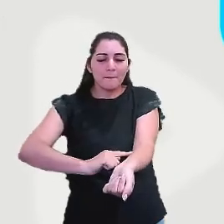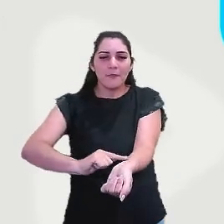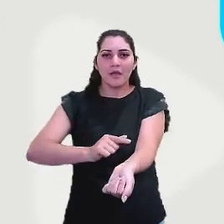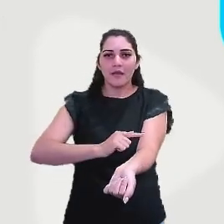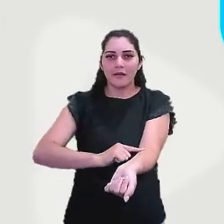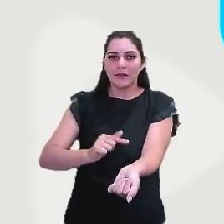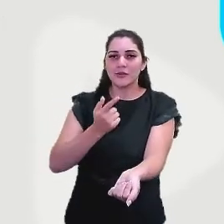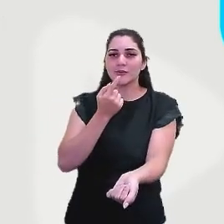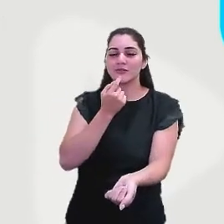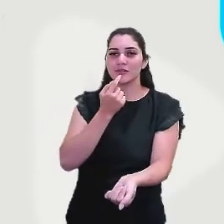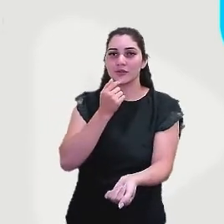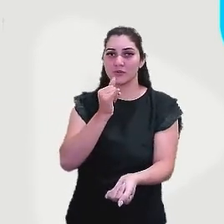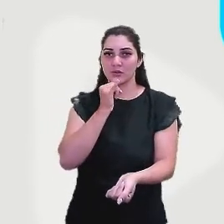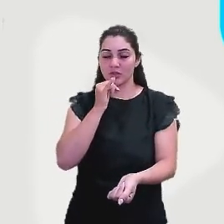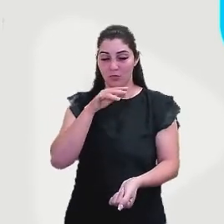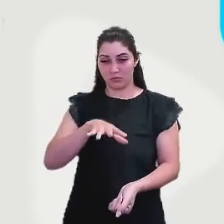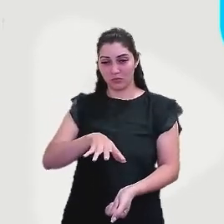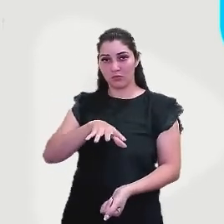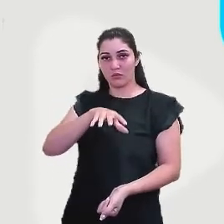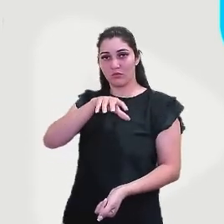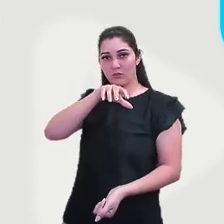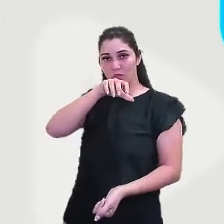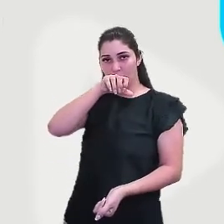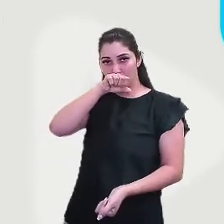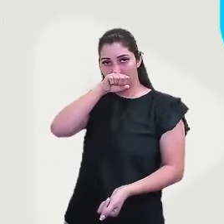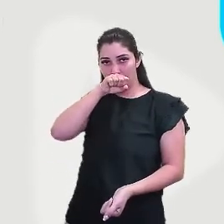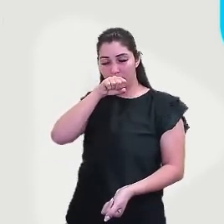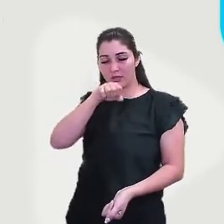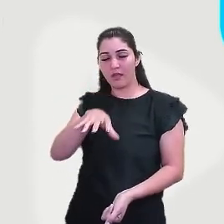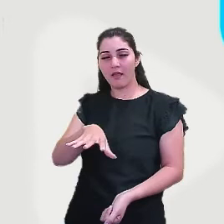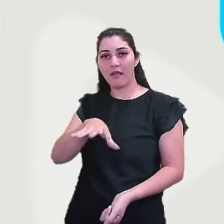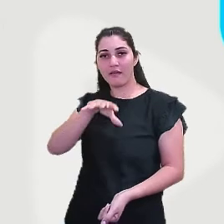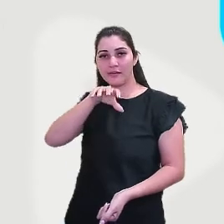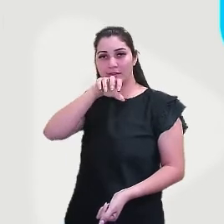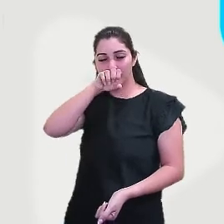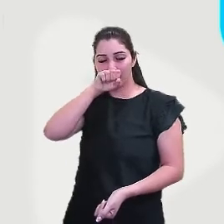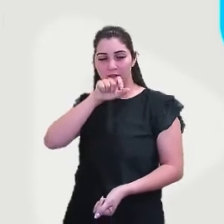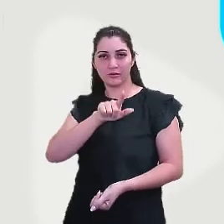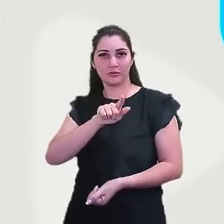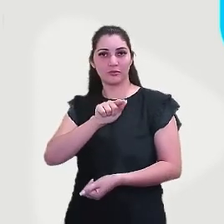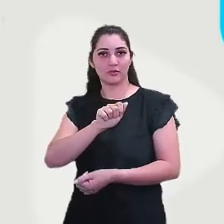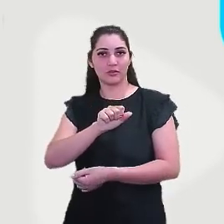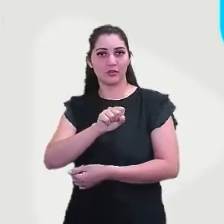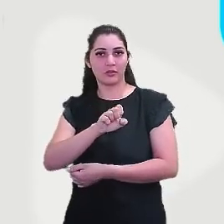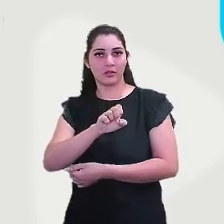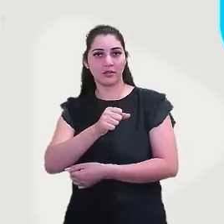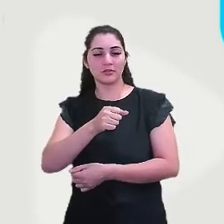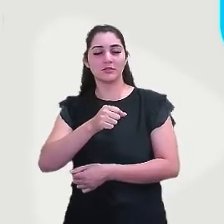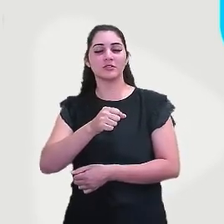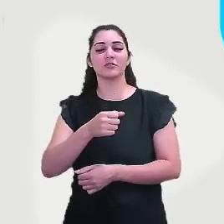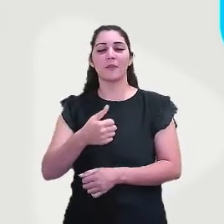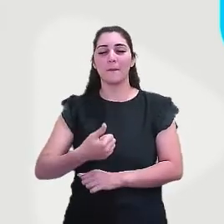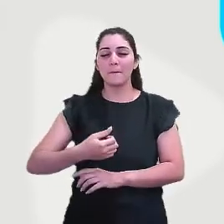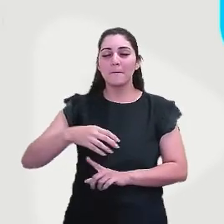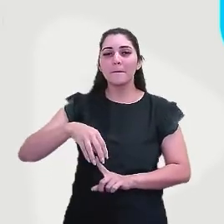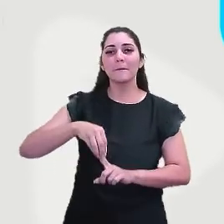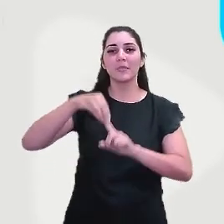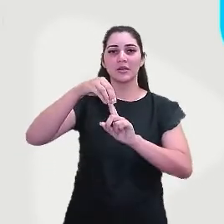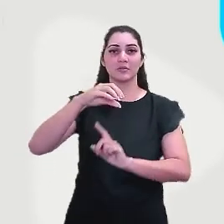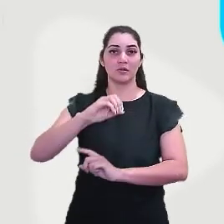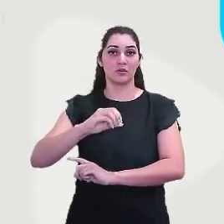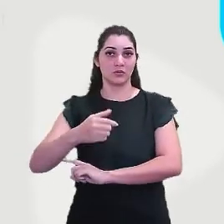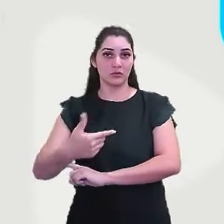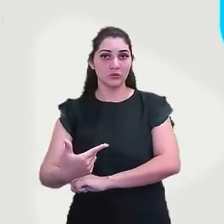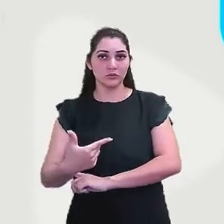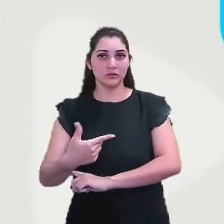de expiração. No processo de inspiração, ou seja, a entrada dos gases respiratórios, principalmente o oxigênio, vai ter